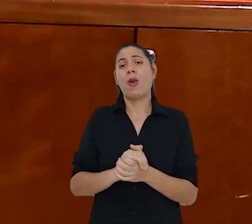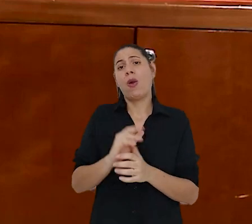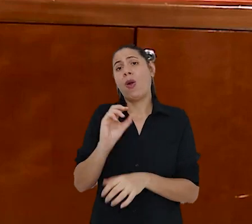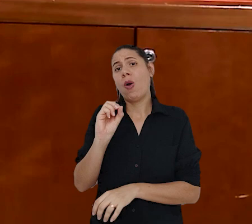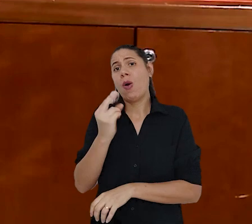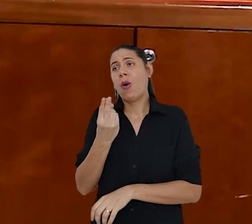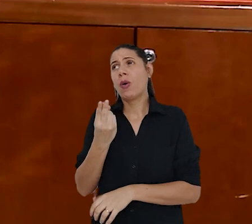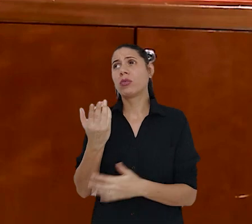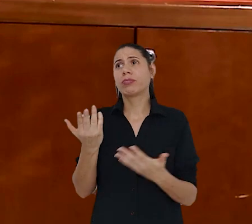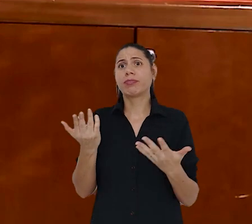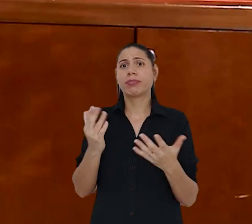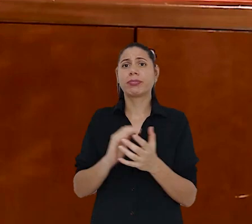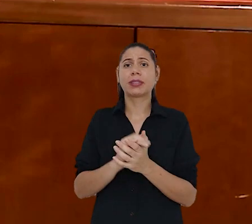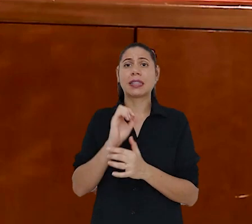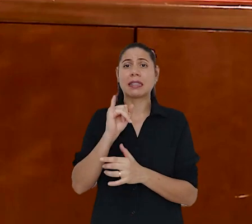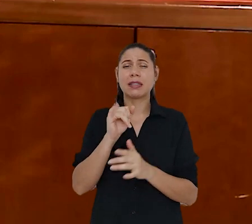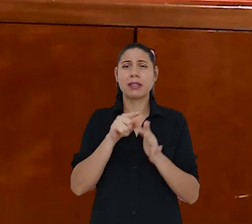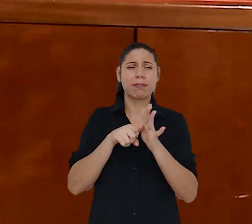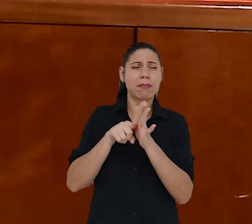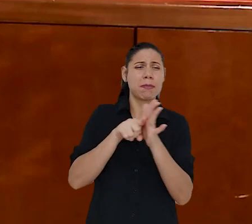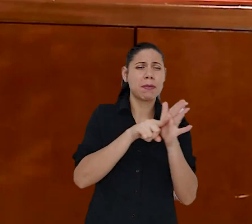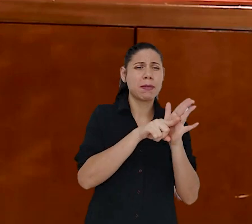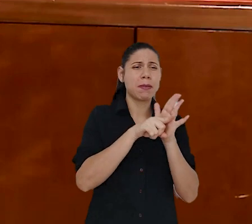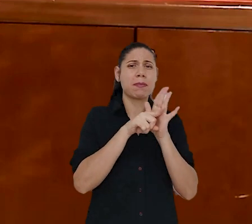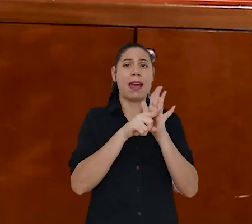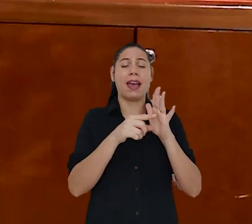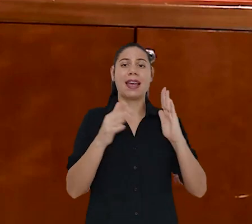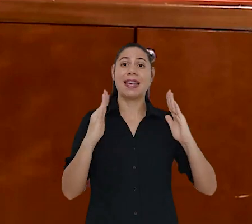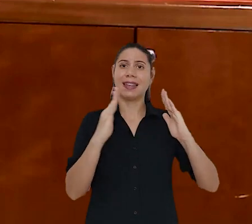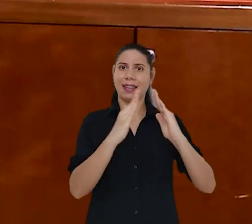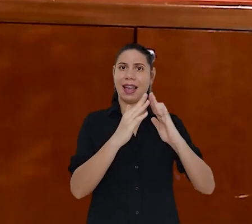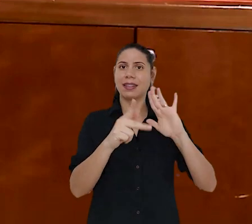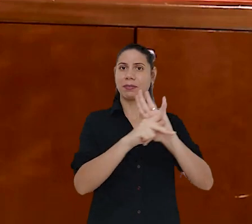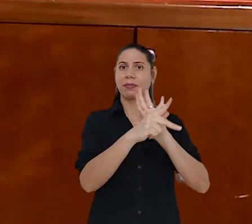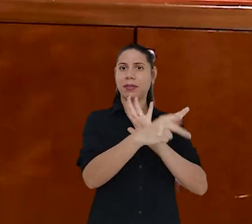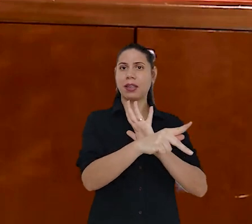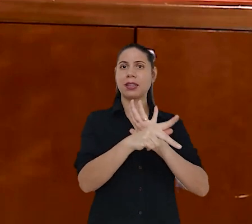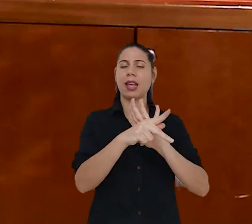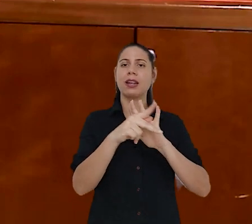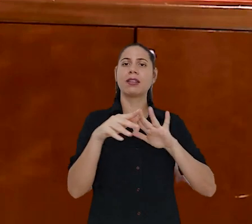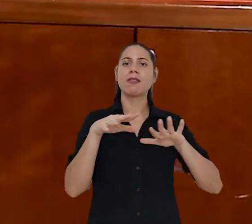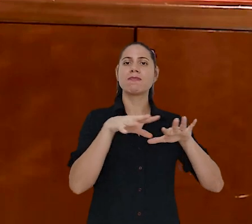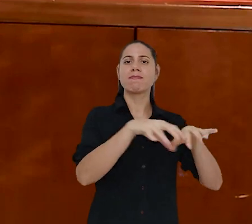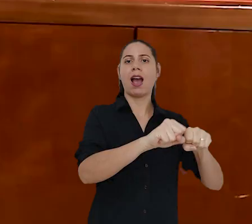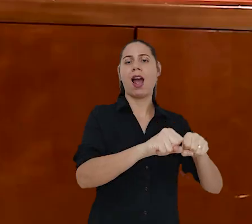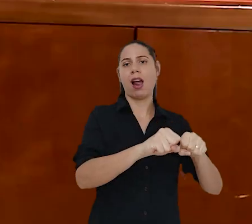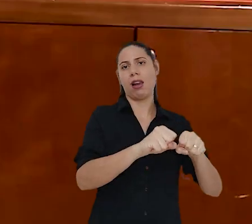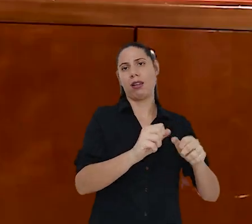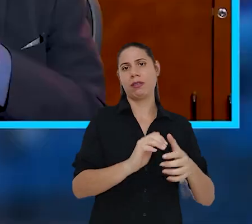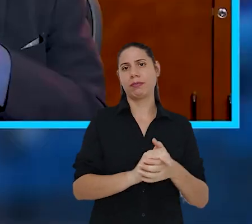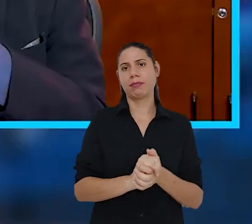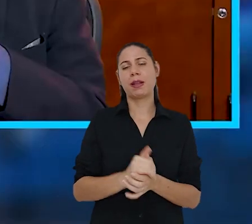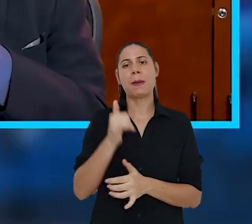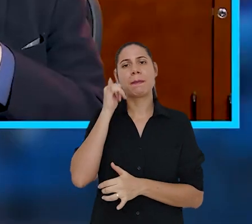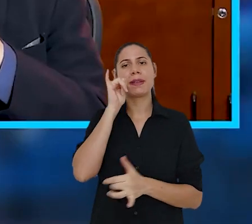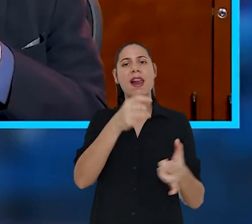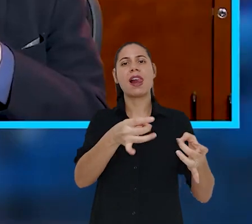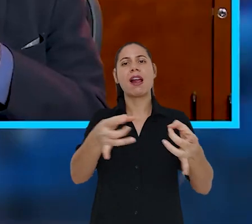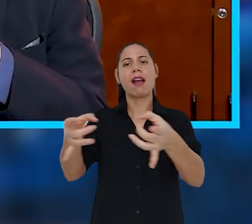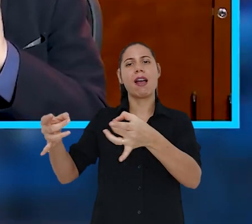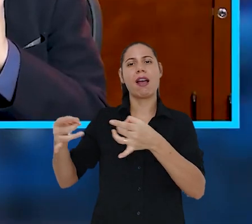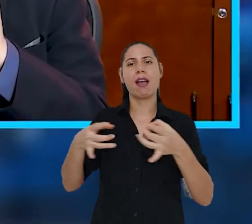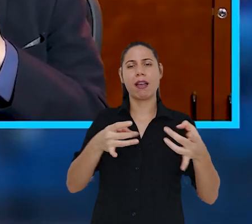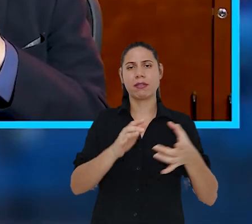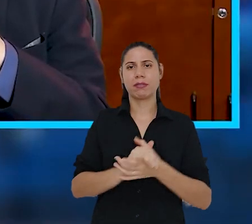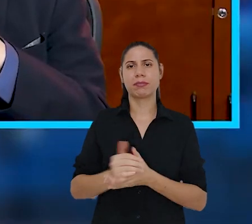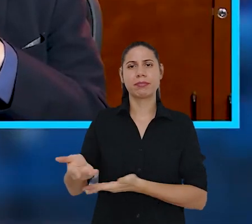de ser investigada e dentro de casa sofrer uma busca e apreensão e ser autuada por tráfico. Por se tratar de um